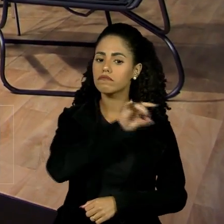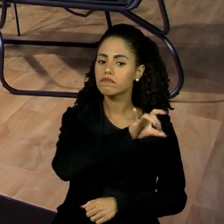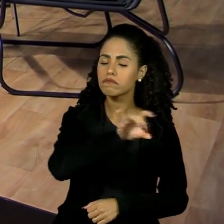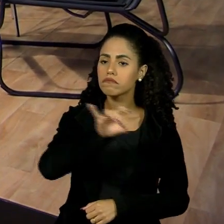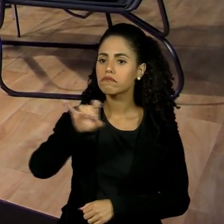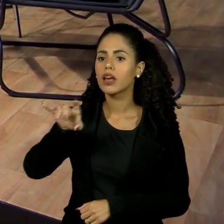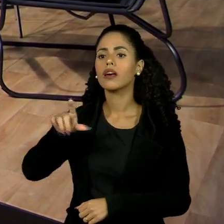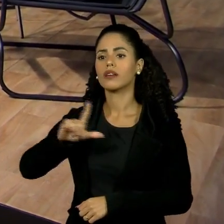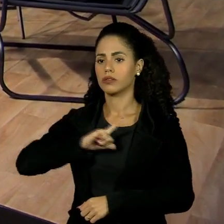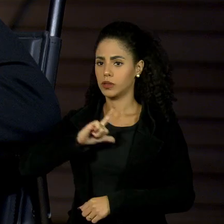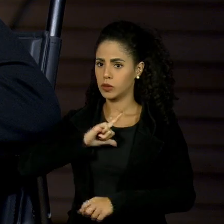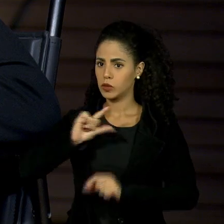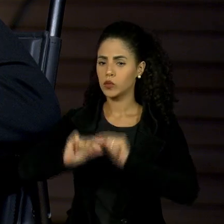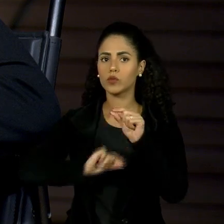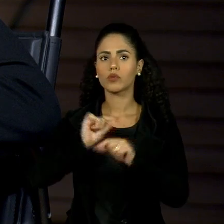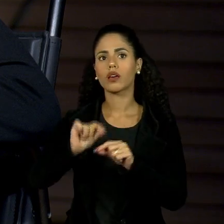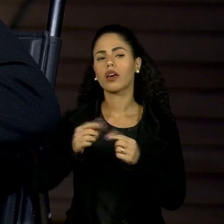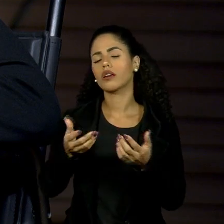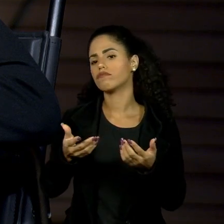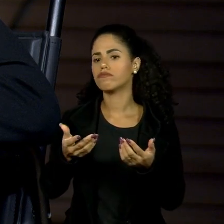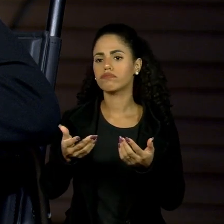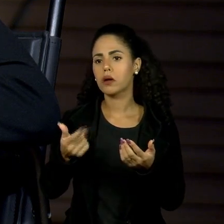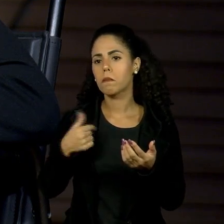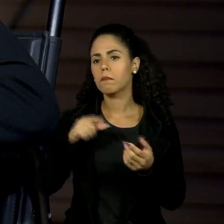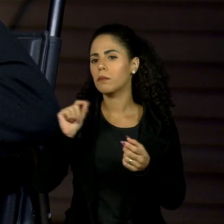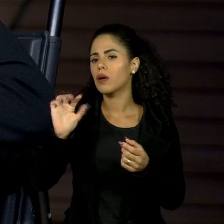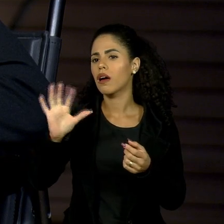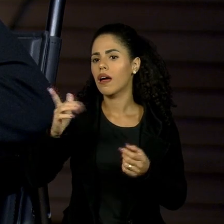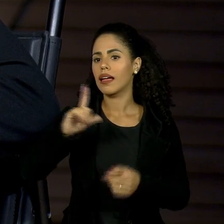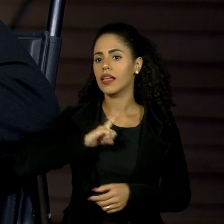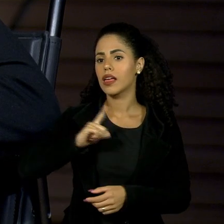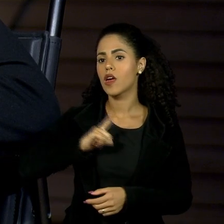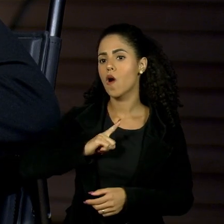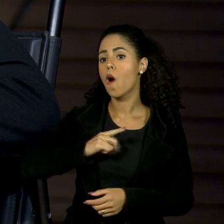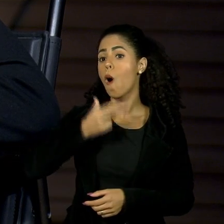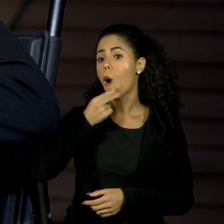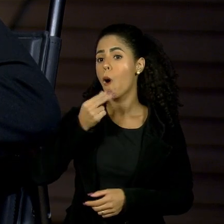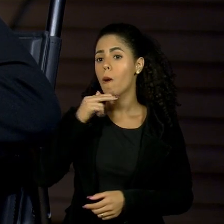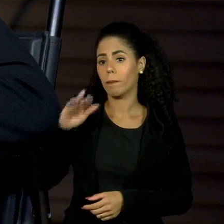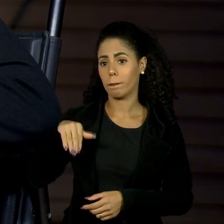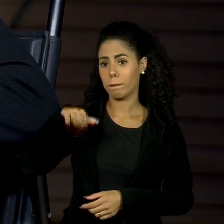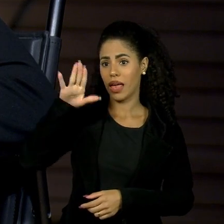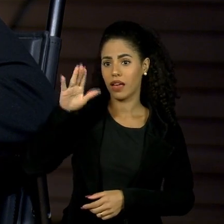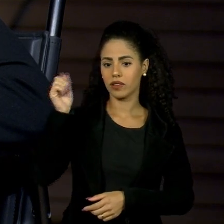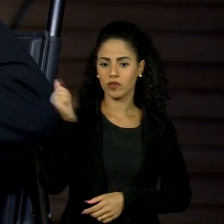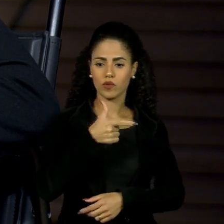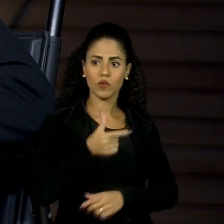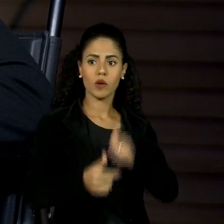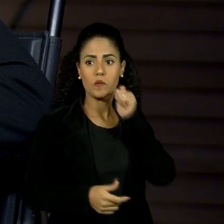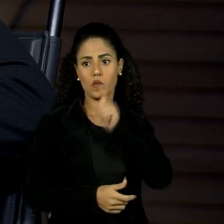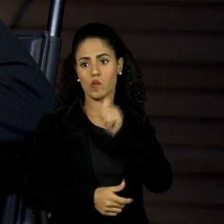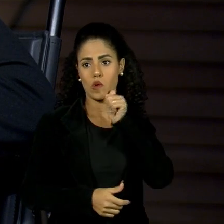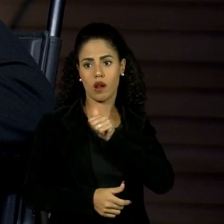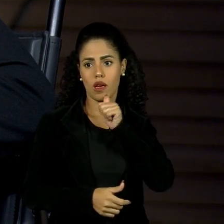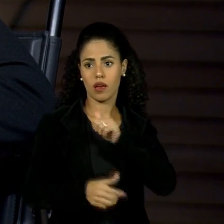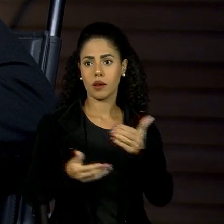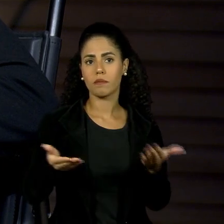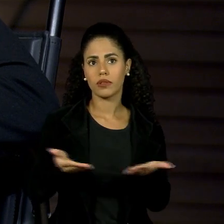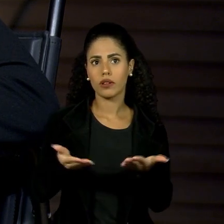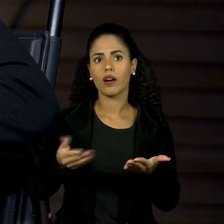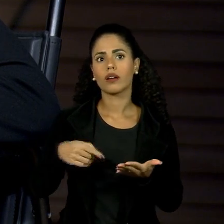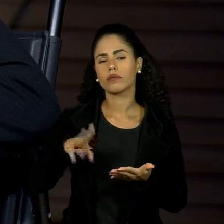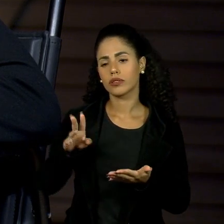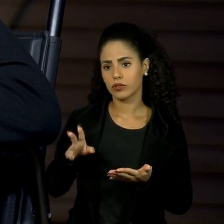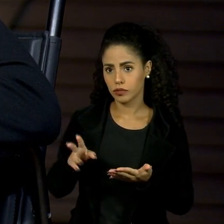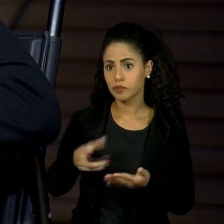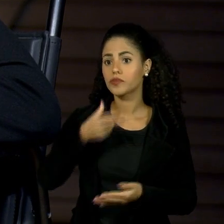Havia uma discreta predominância de homens sobre as mulheres, mas era pequena, agora é bem flagrante, que são muito mais homens ou muito